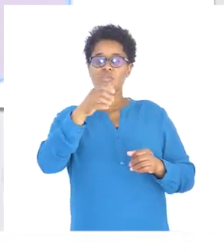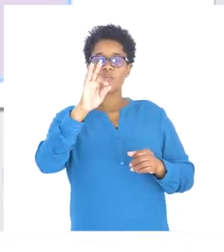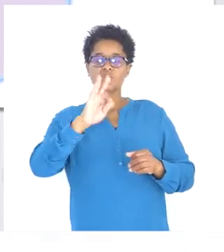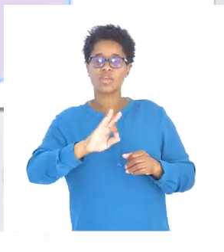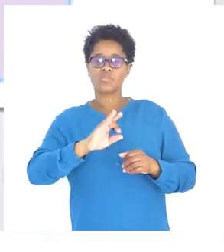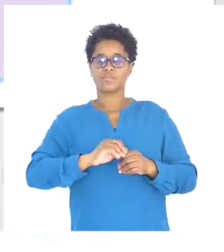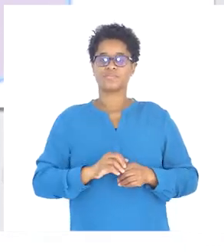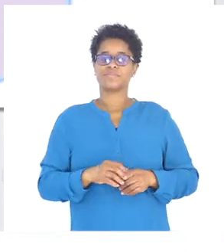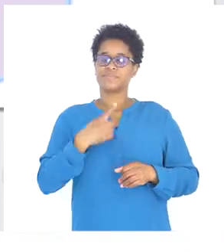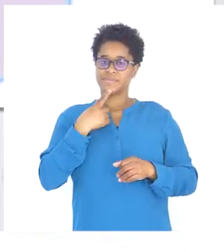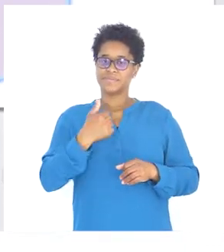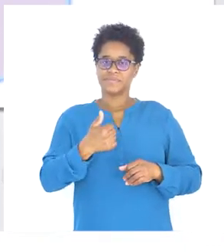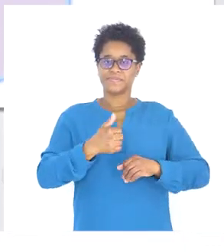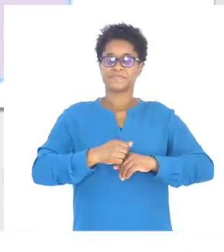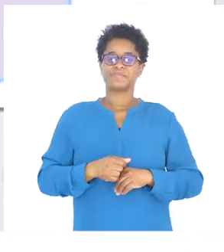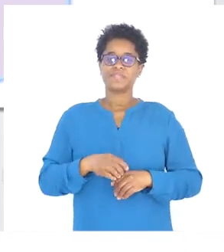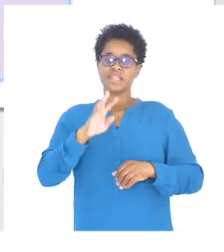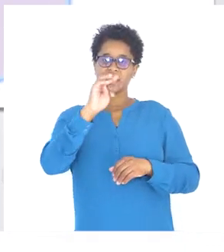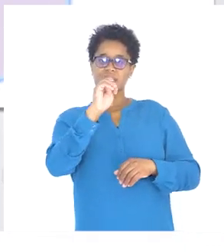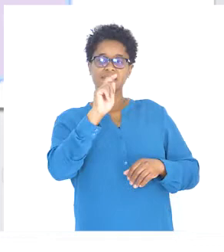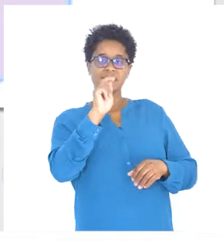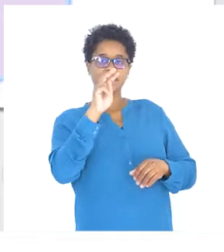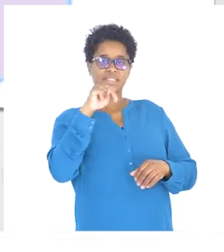3,5%. Certo? Senegal.